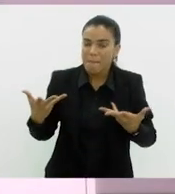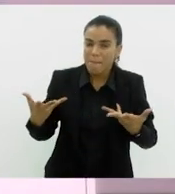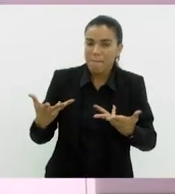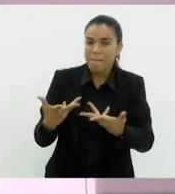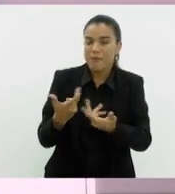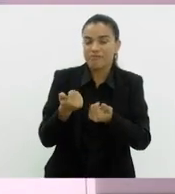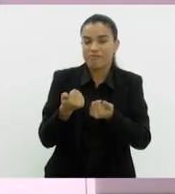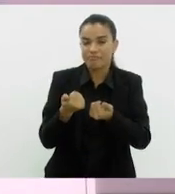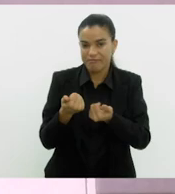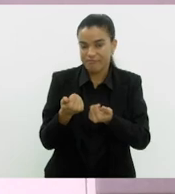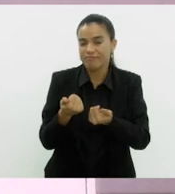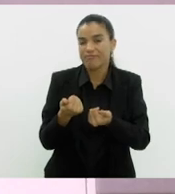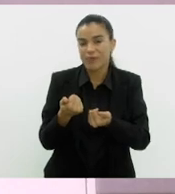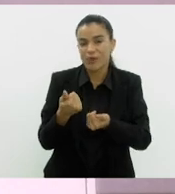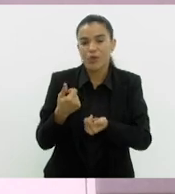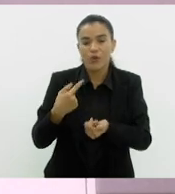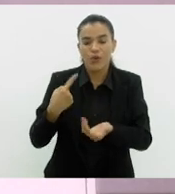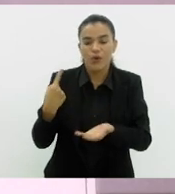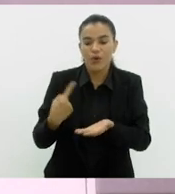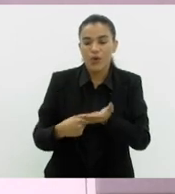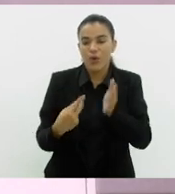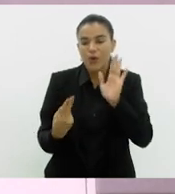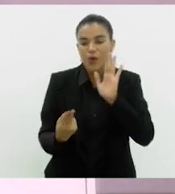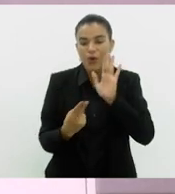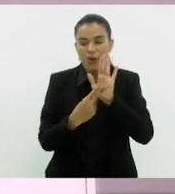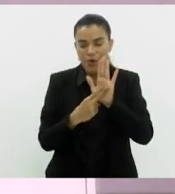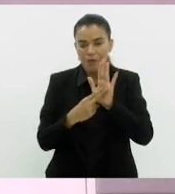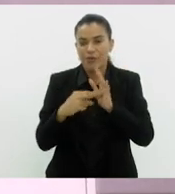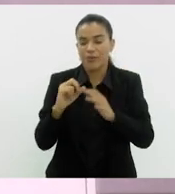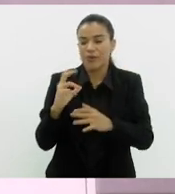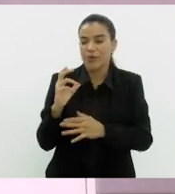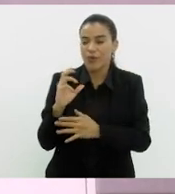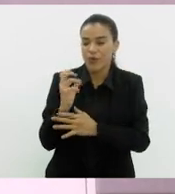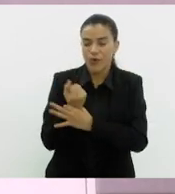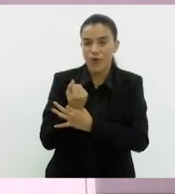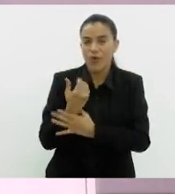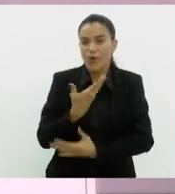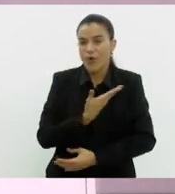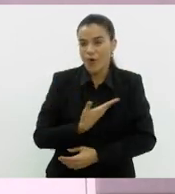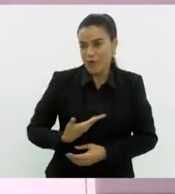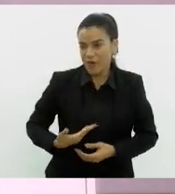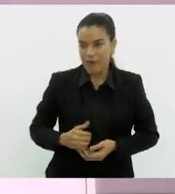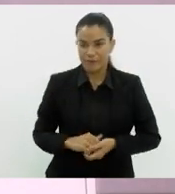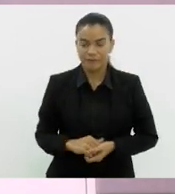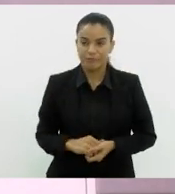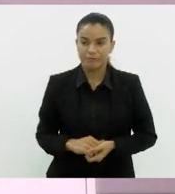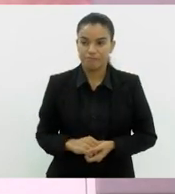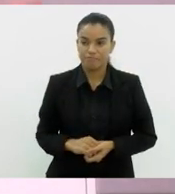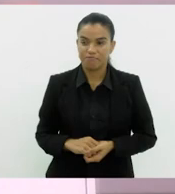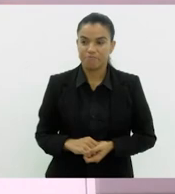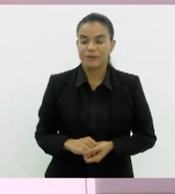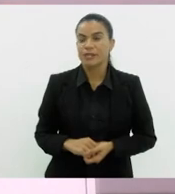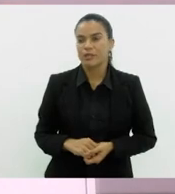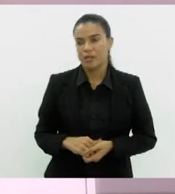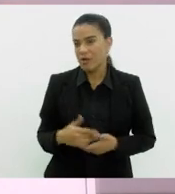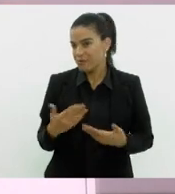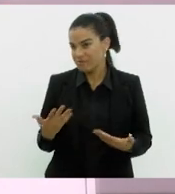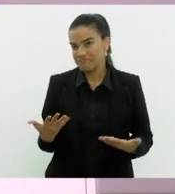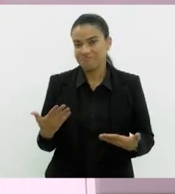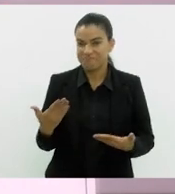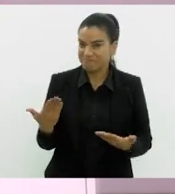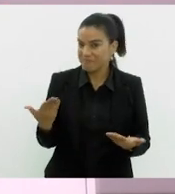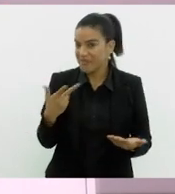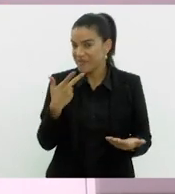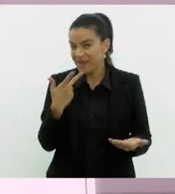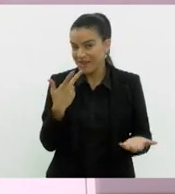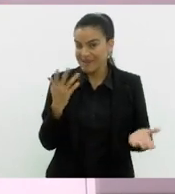uma eficácia do compromisso do governo com essa atuação. Então, vamos oficiar, e estou falando